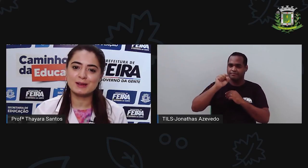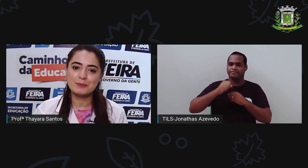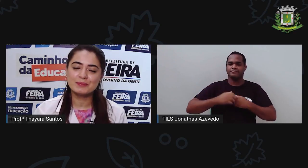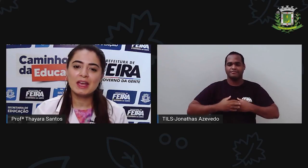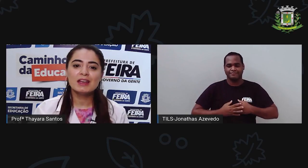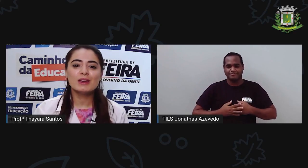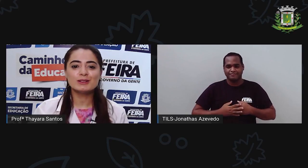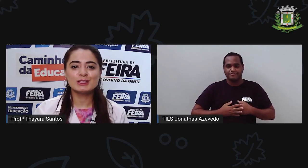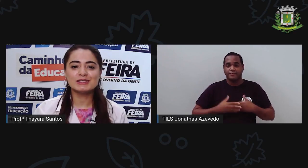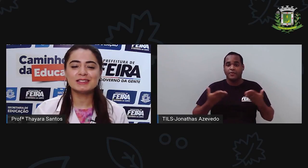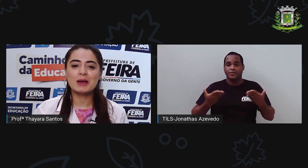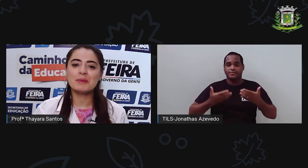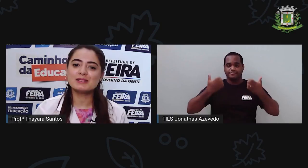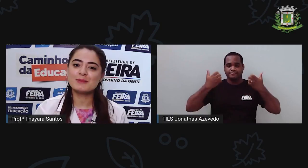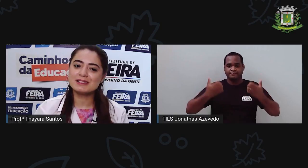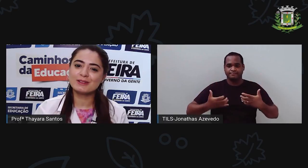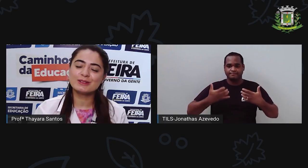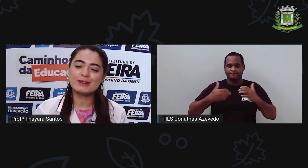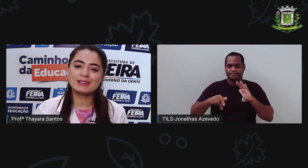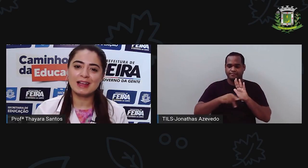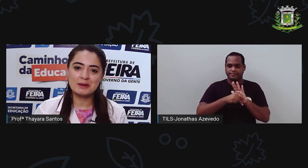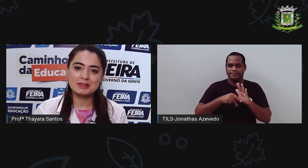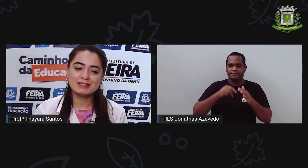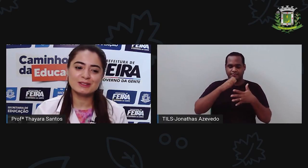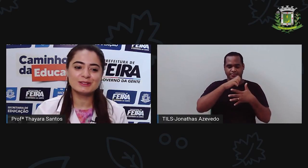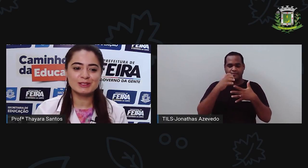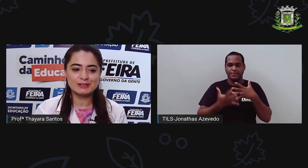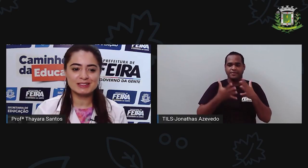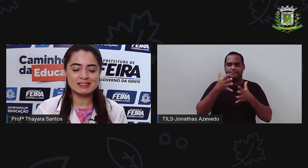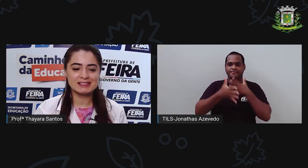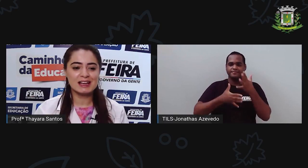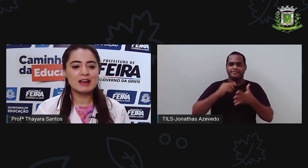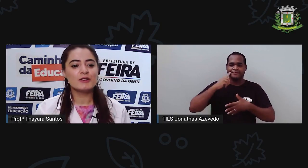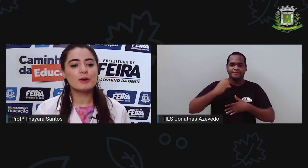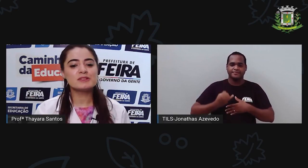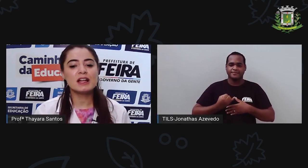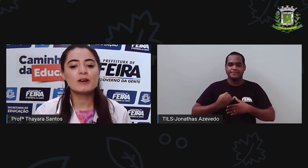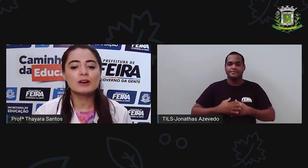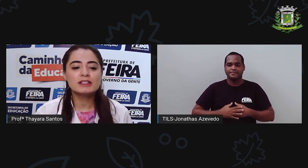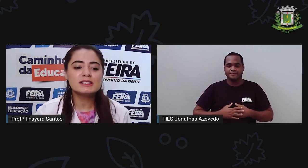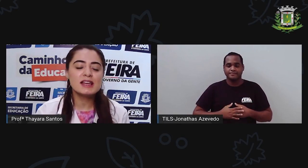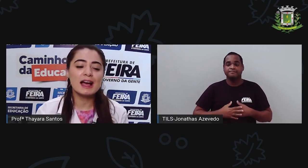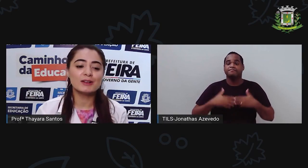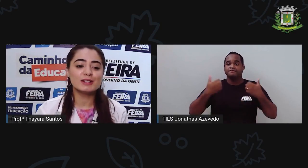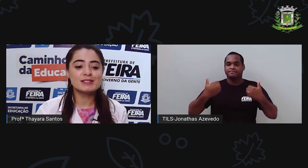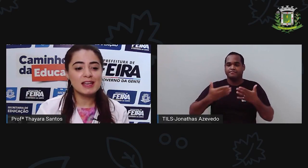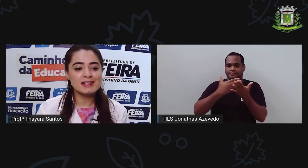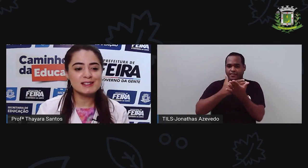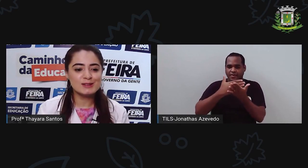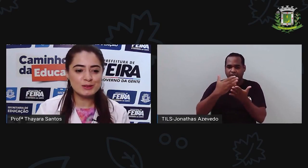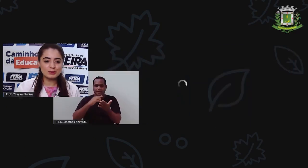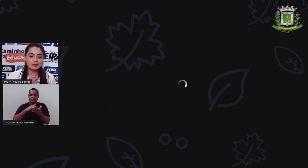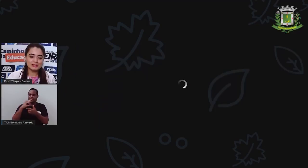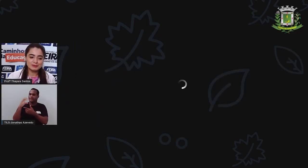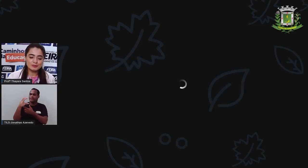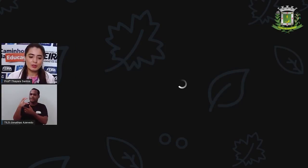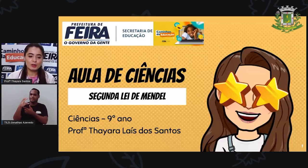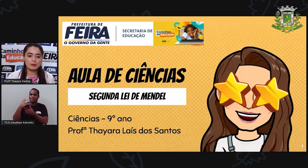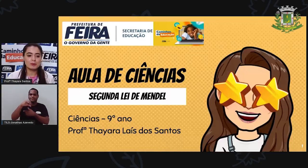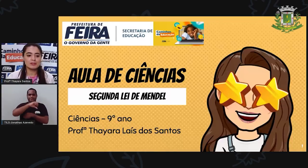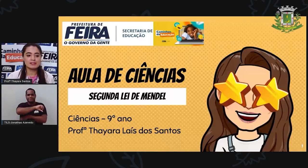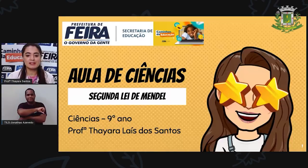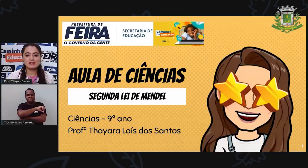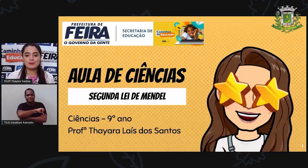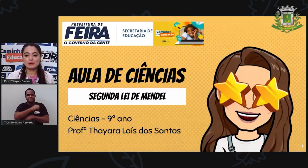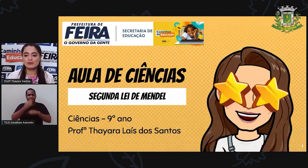Educação. E hoje a gente tem a participação do nosso intérprete, o Jonathan. Vamos lá agora iniciar a aula de Ciências do nono ano. Vou